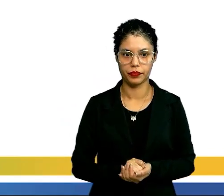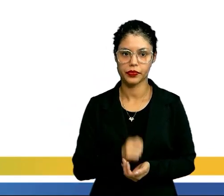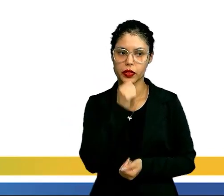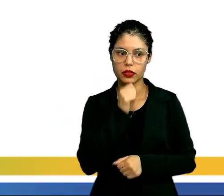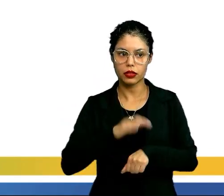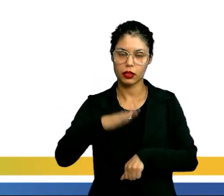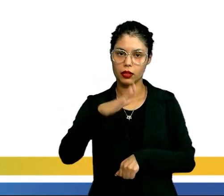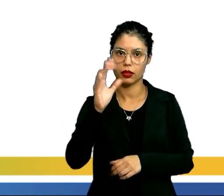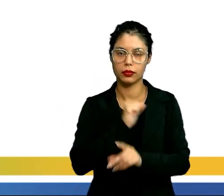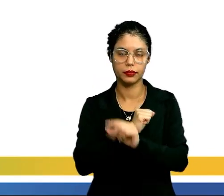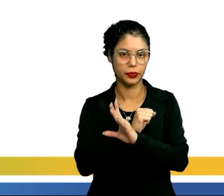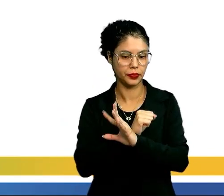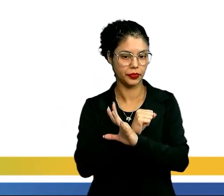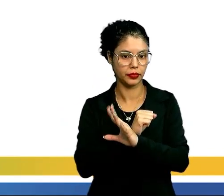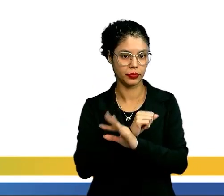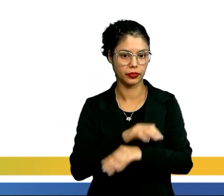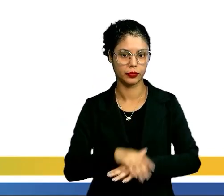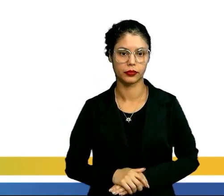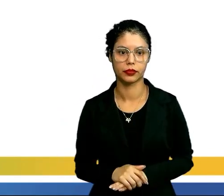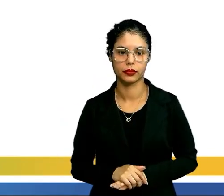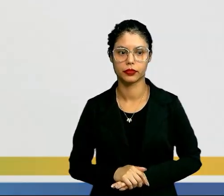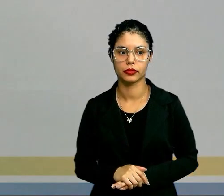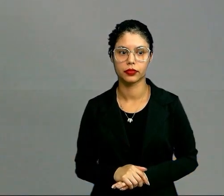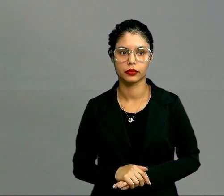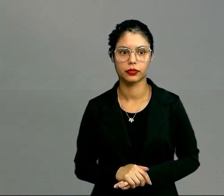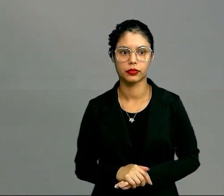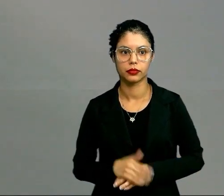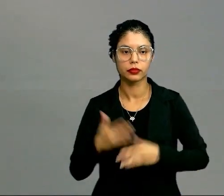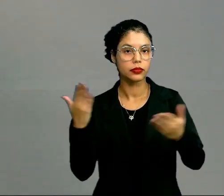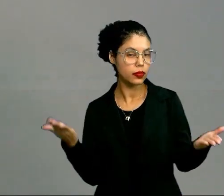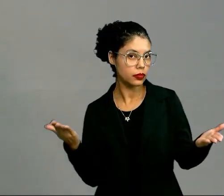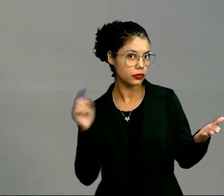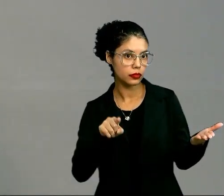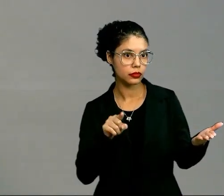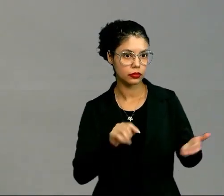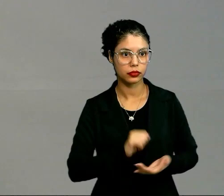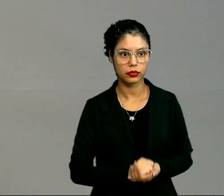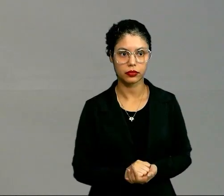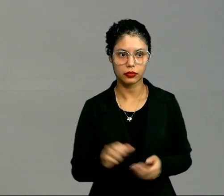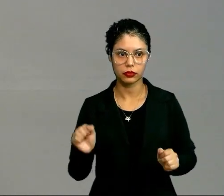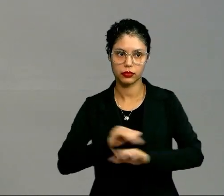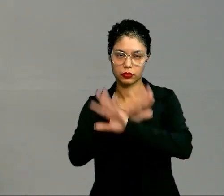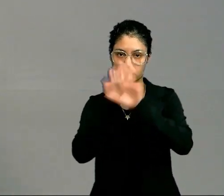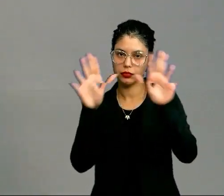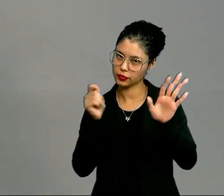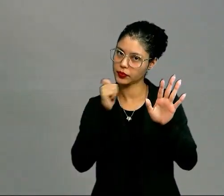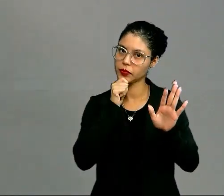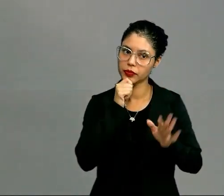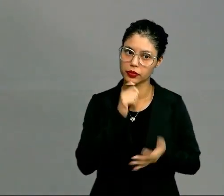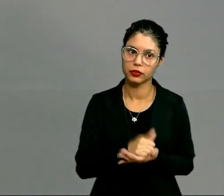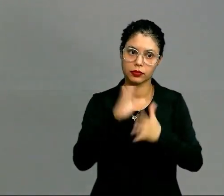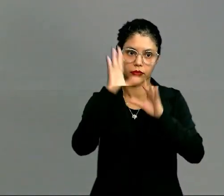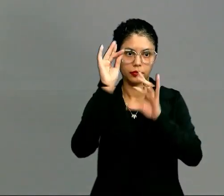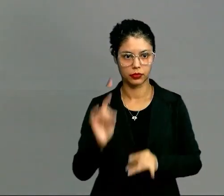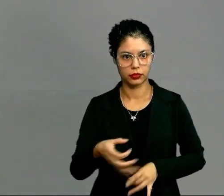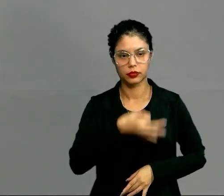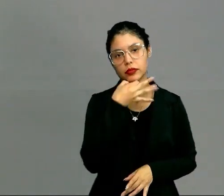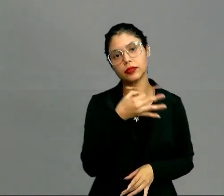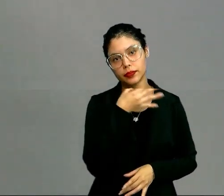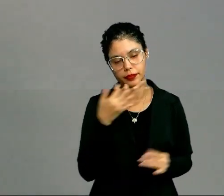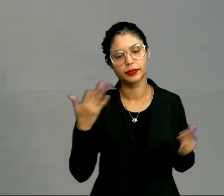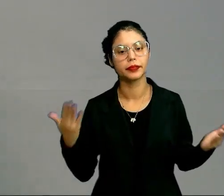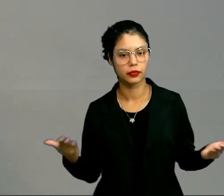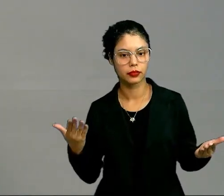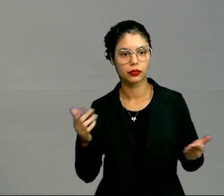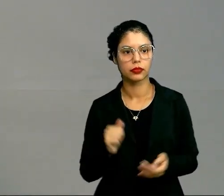de fumar se tornará muito mais ácido. Então aqui, né, claramente, nitidamente, nós temos uma